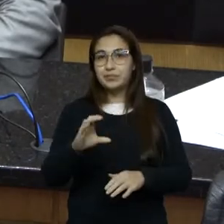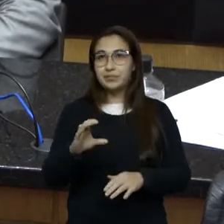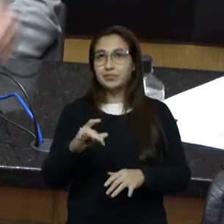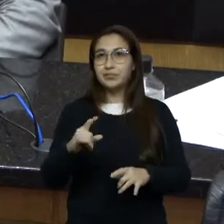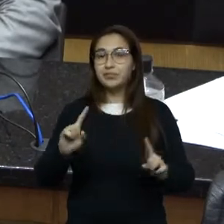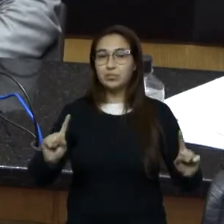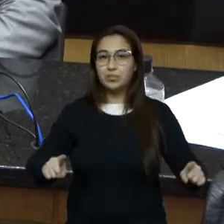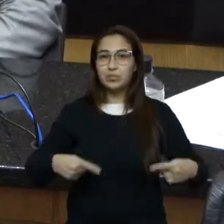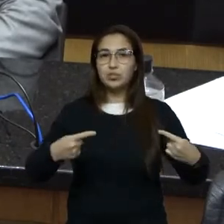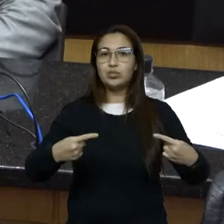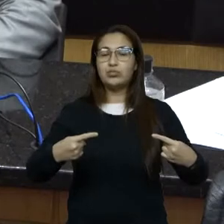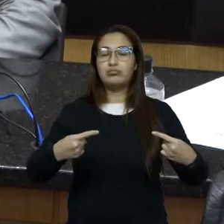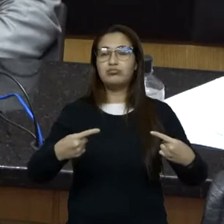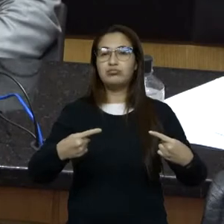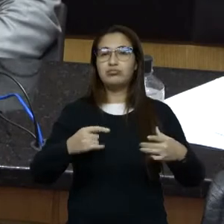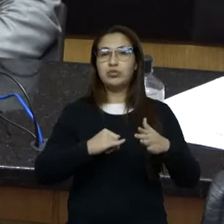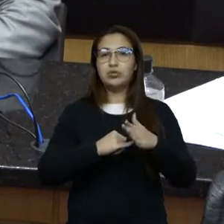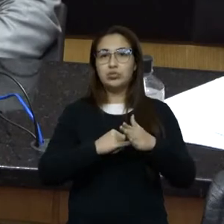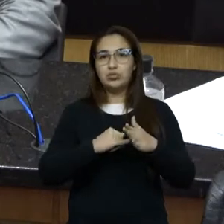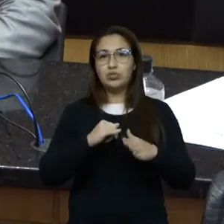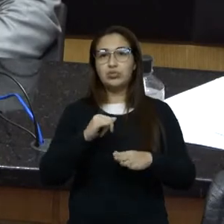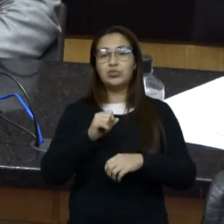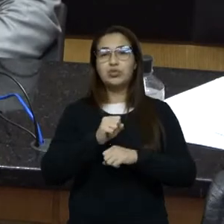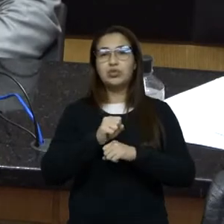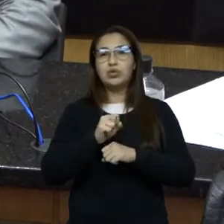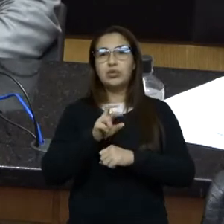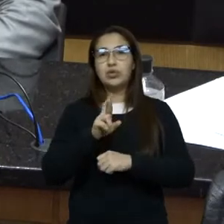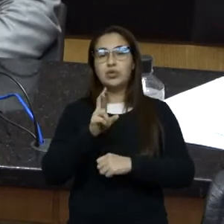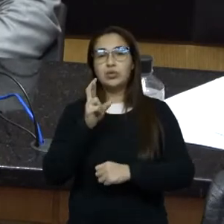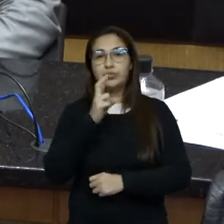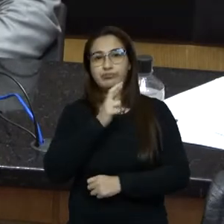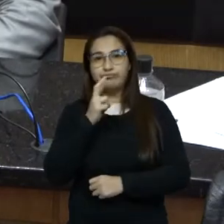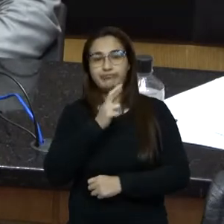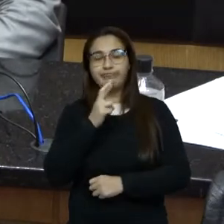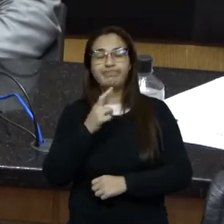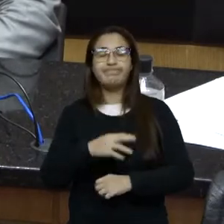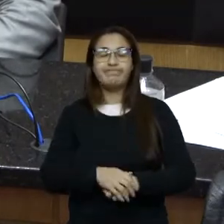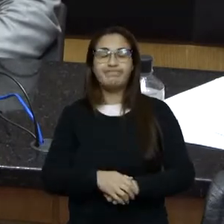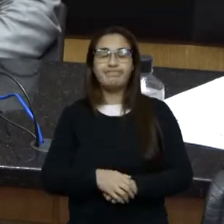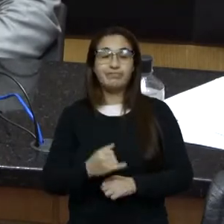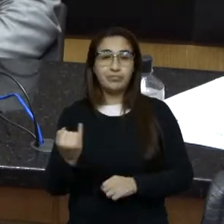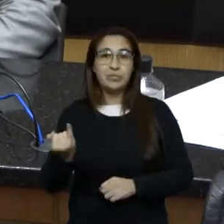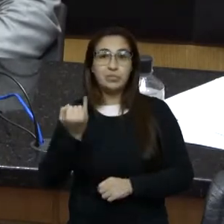à indústria do Grande do Sul por isso a importância do crédito presumido